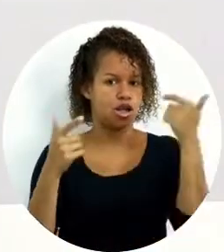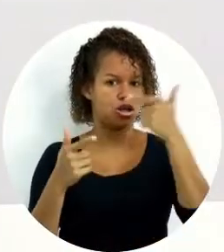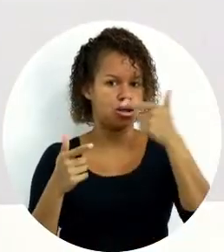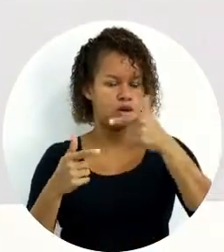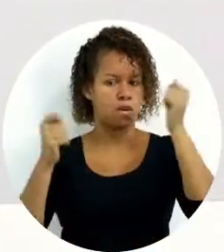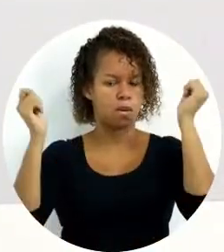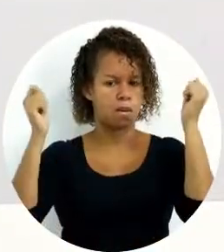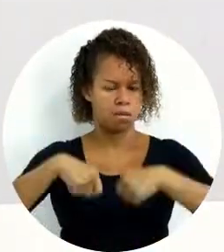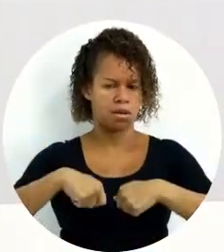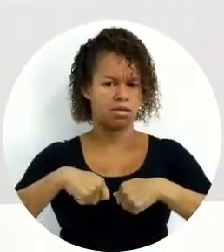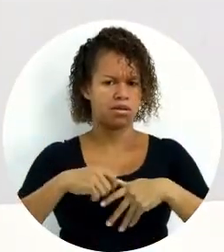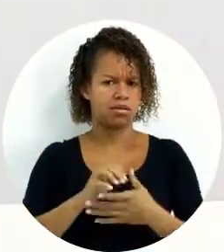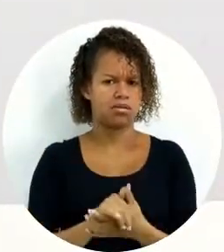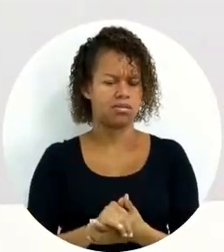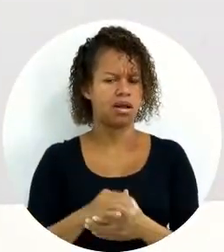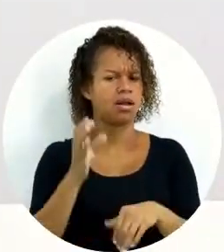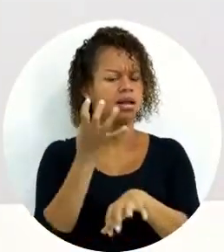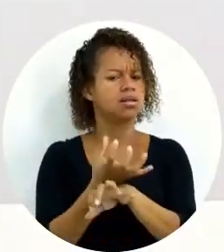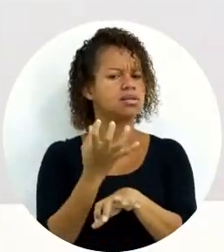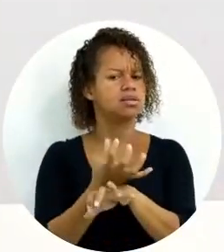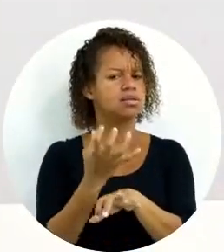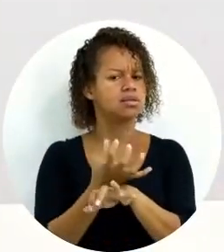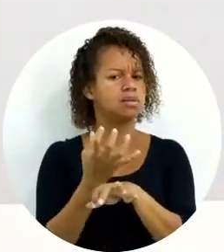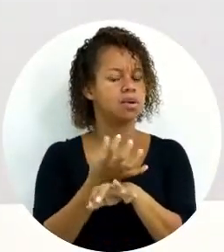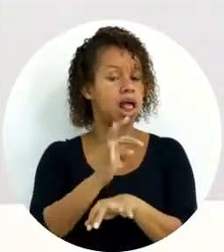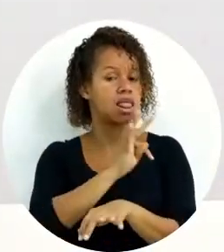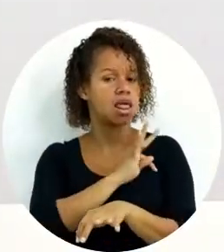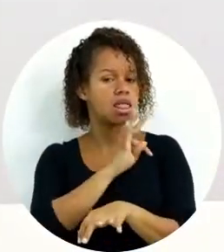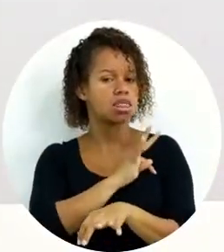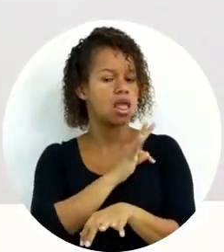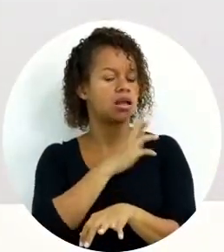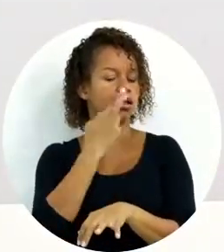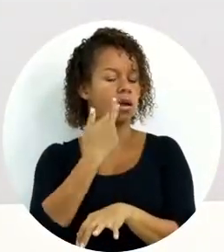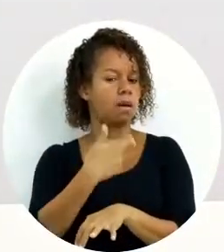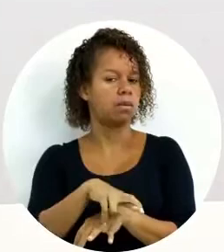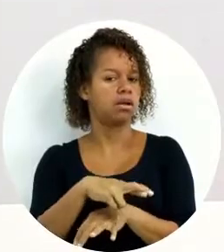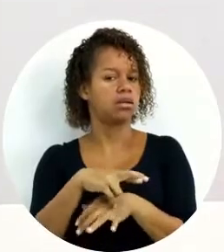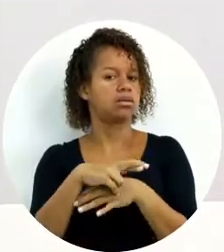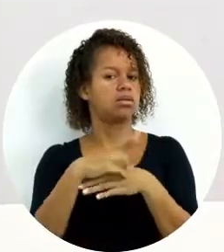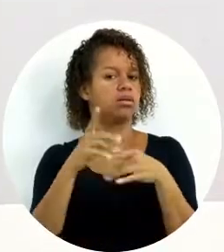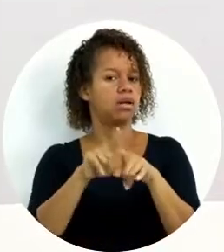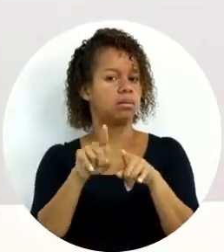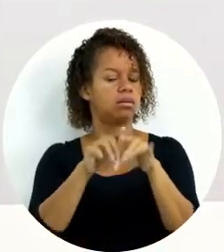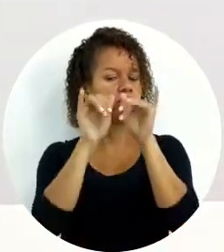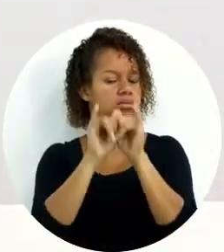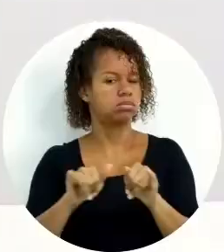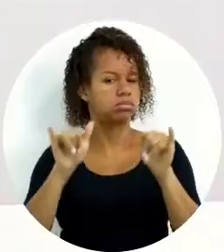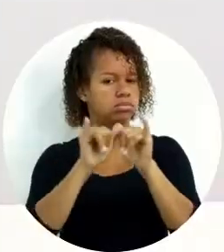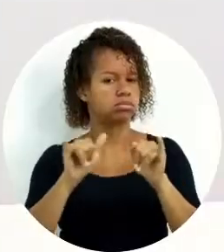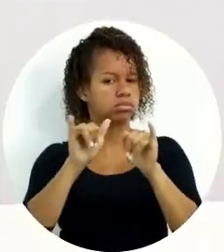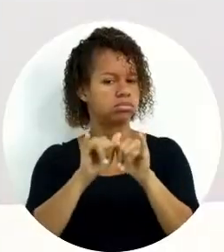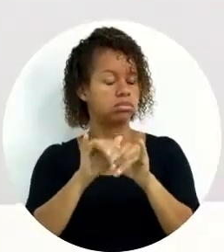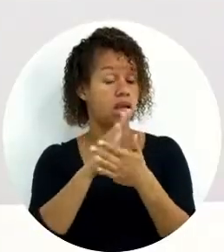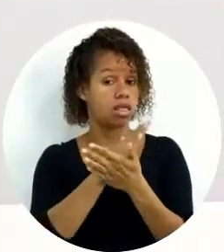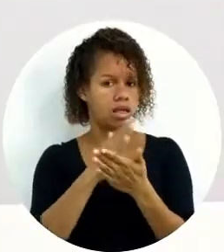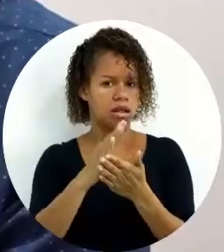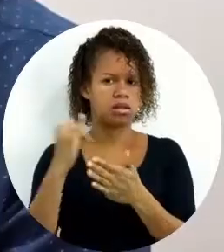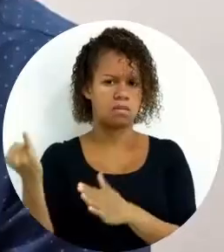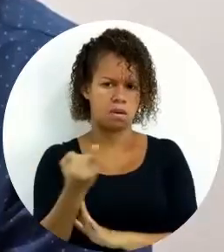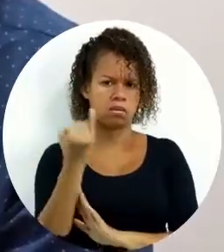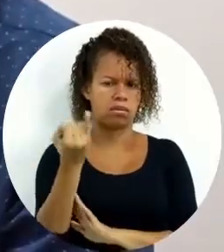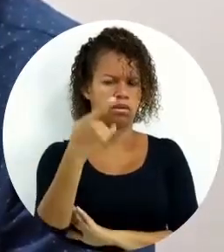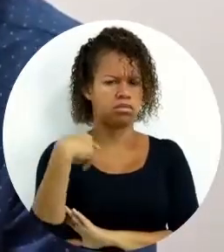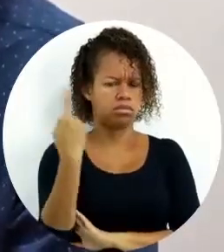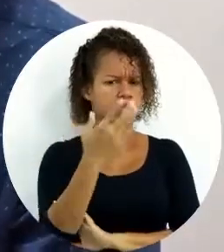segunda competência da disciplina de Técnicas de Recuperação e Disseminação da Informação. De início, é importante a